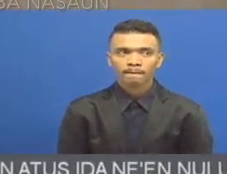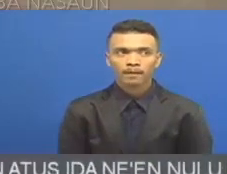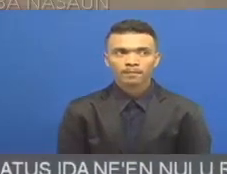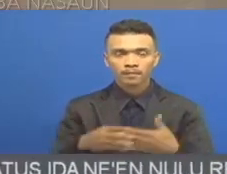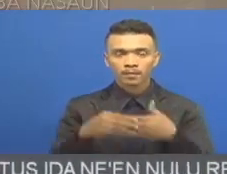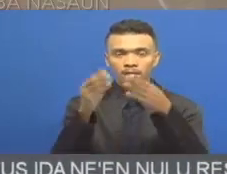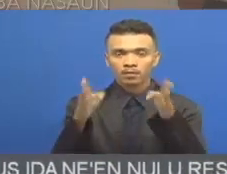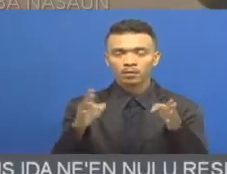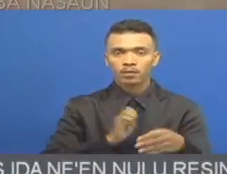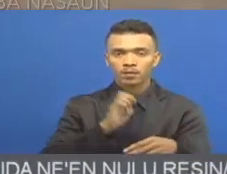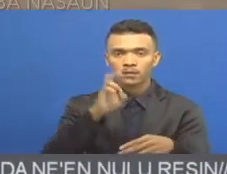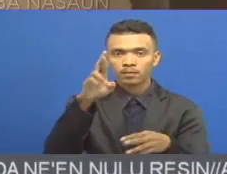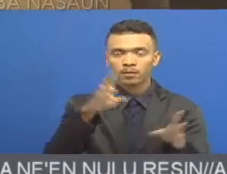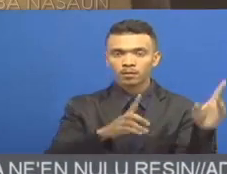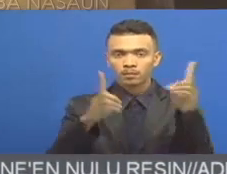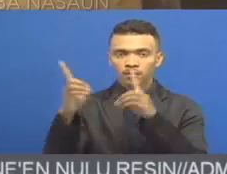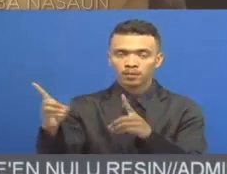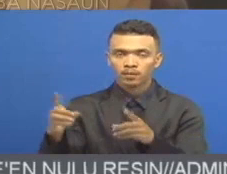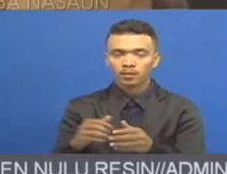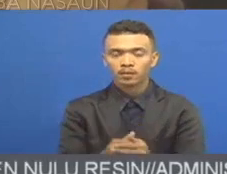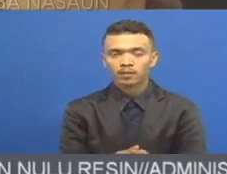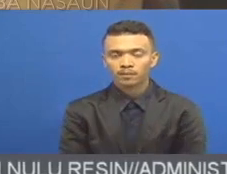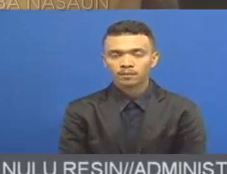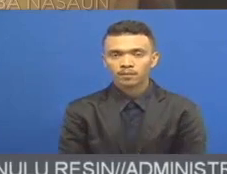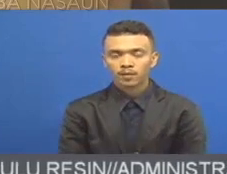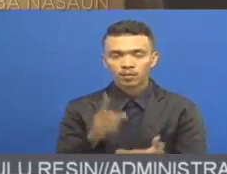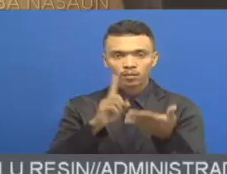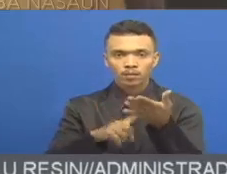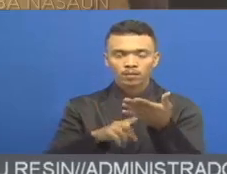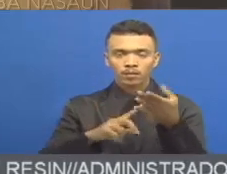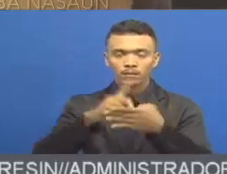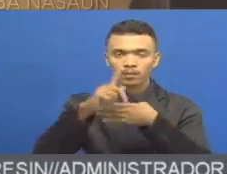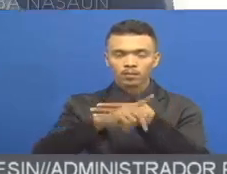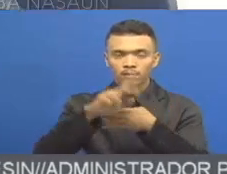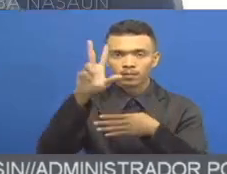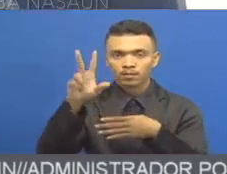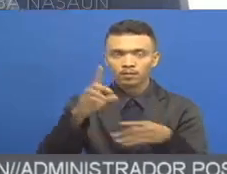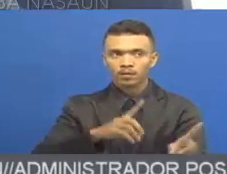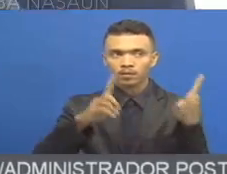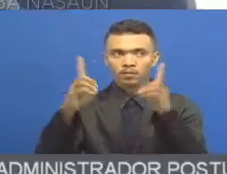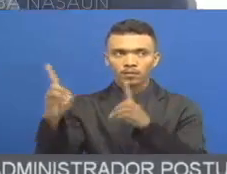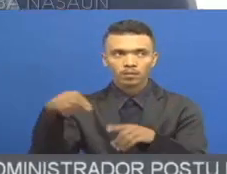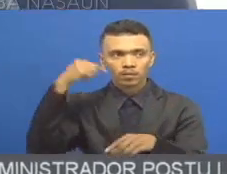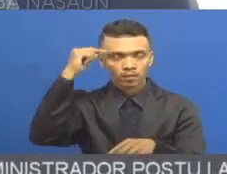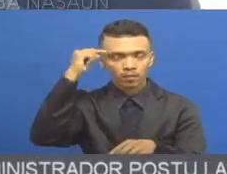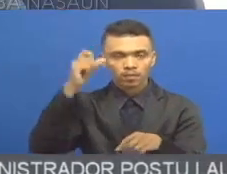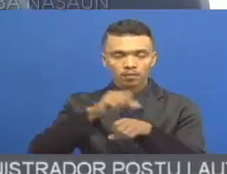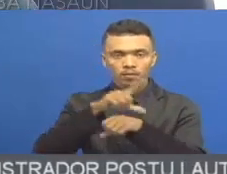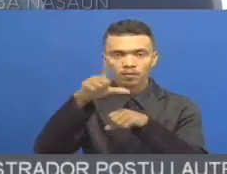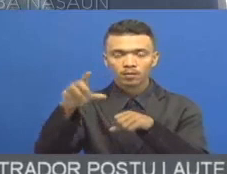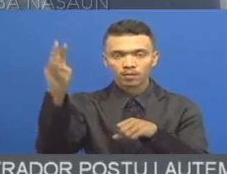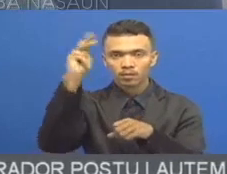Autoridade do município Ermeira realiza cerimônia Conselho Consultivo, rodi debate programa todo nebe, ato implementa e a governo local, e